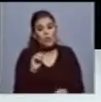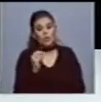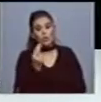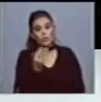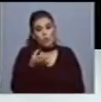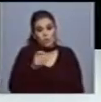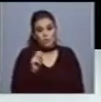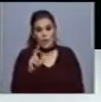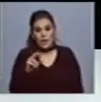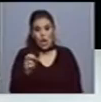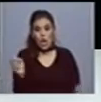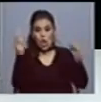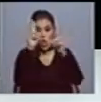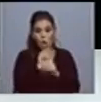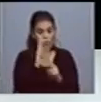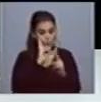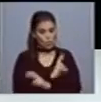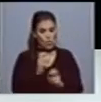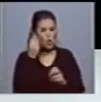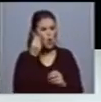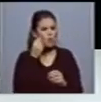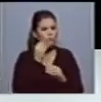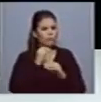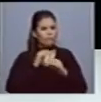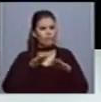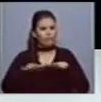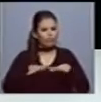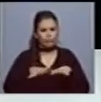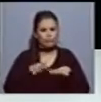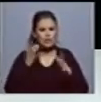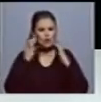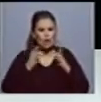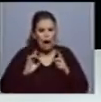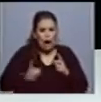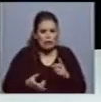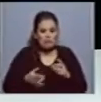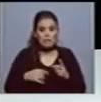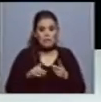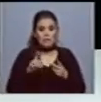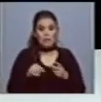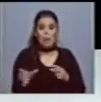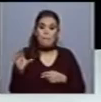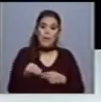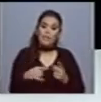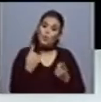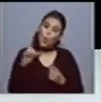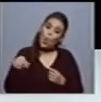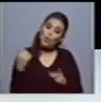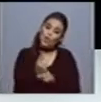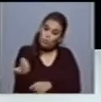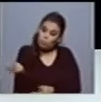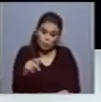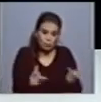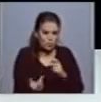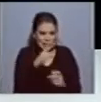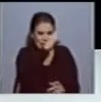explosão de estrelas de grande massa, detectar como é que elas vibram o tecido do espaço e do tempo. E depois outros fenómenos ainda mais